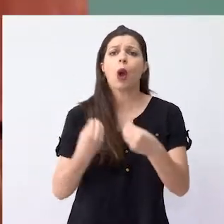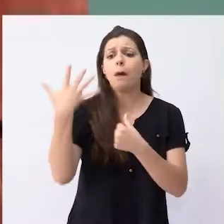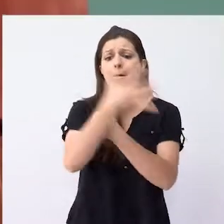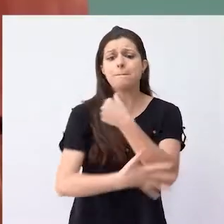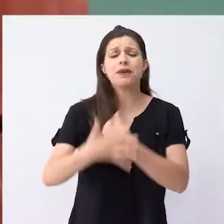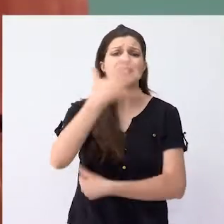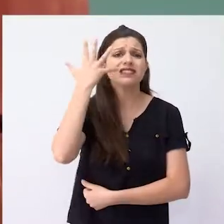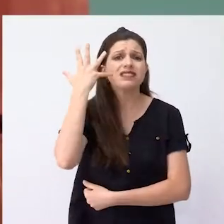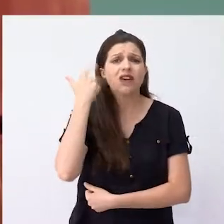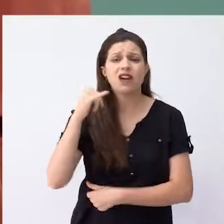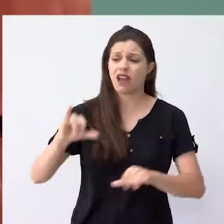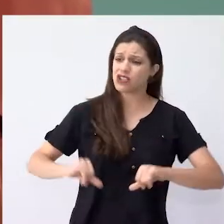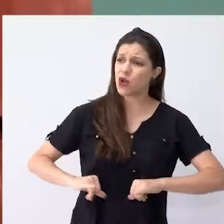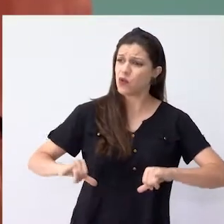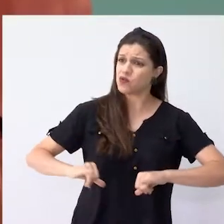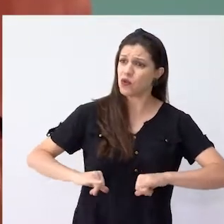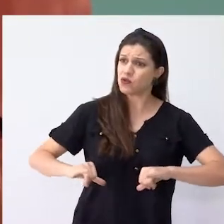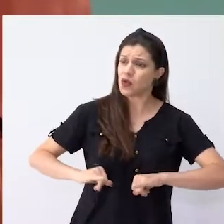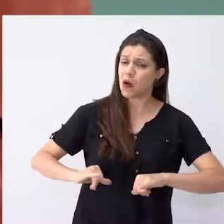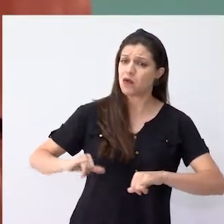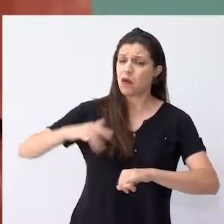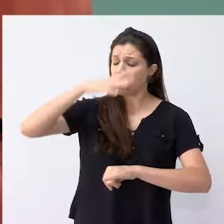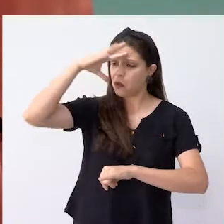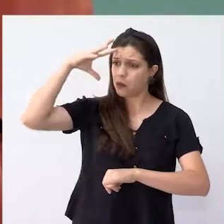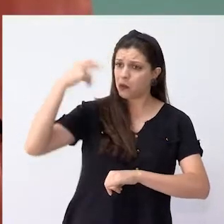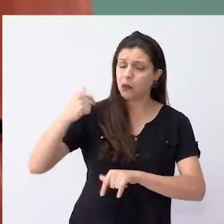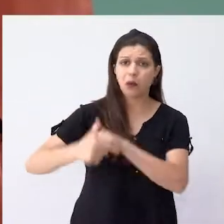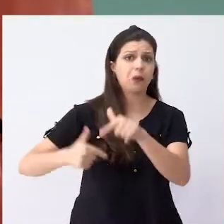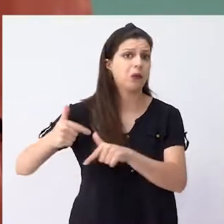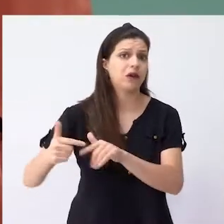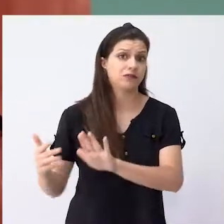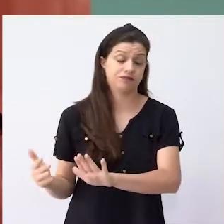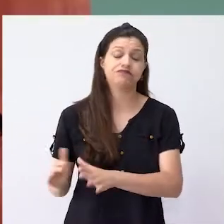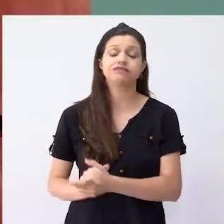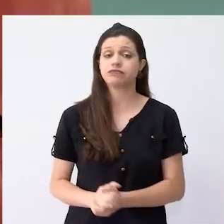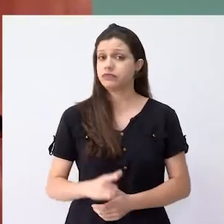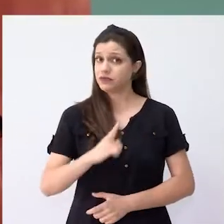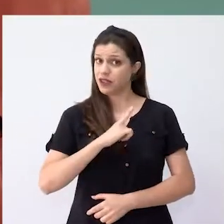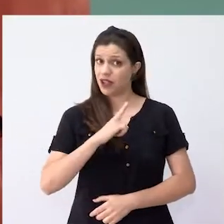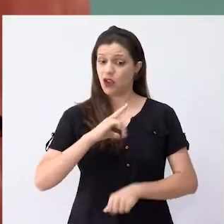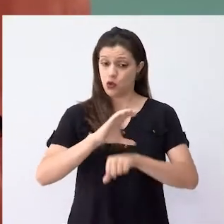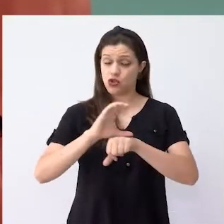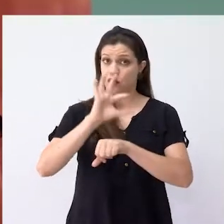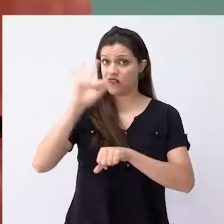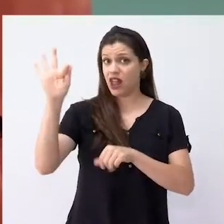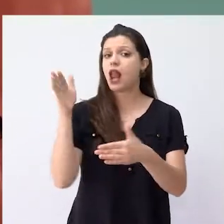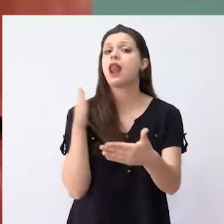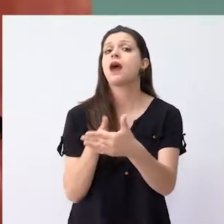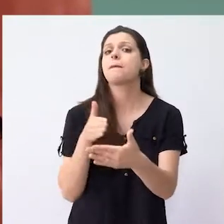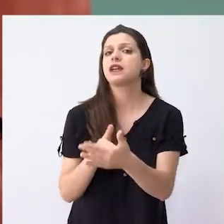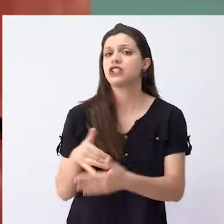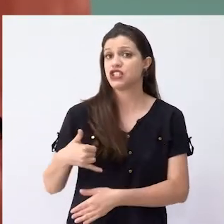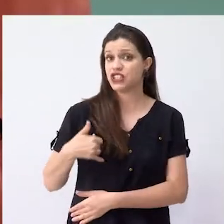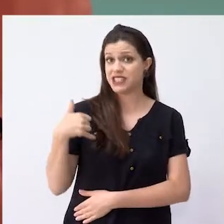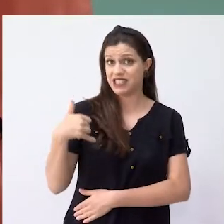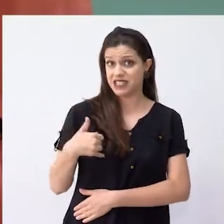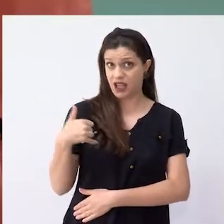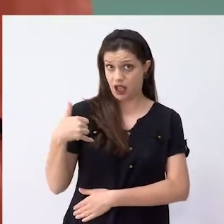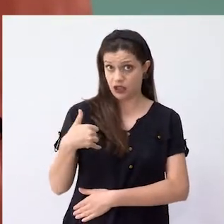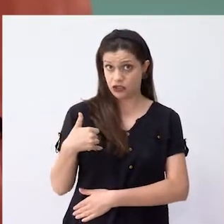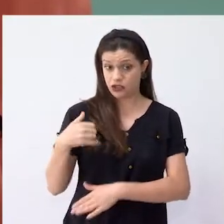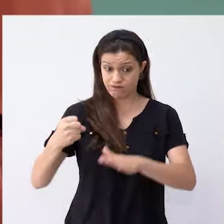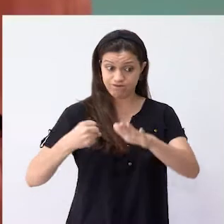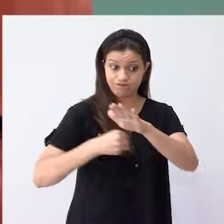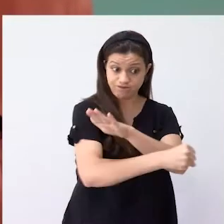exploração? A nossa Constituição Federal, ela tem ali o limite, a idade é a partir do qual se pode ingressar no mercado de